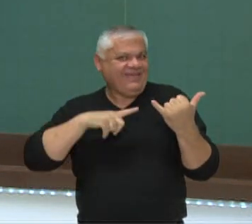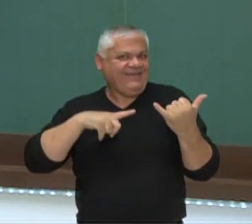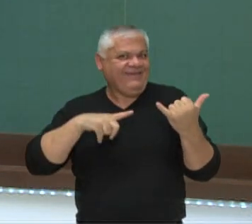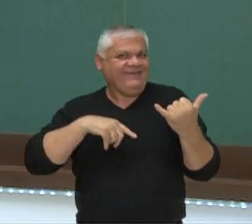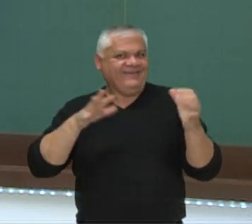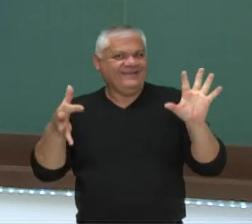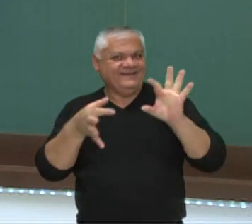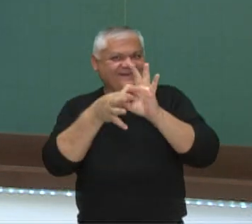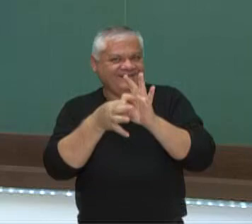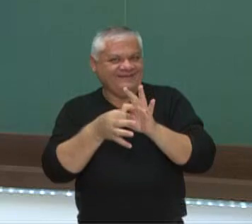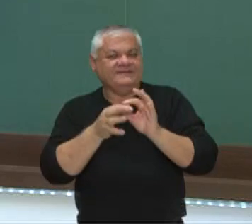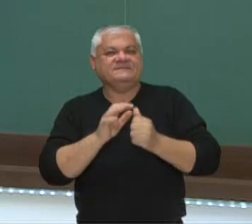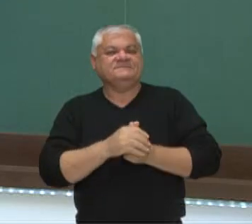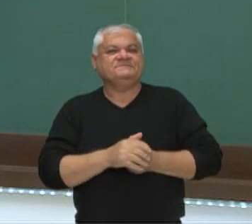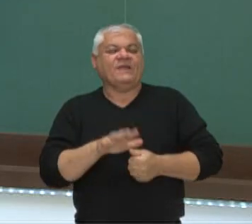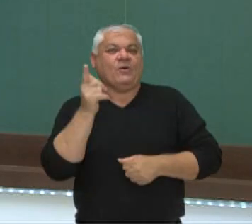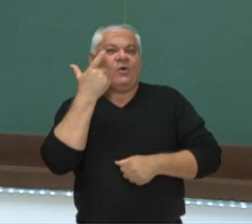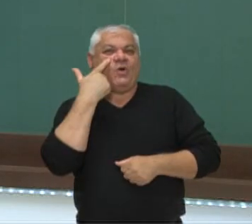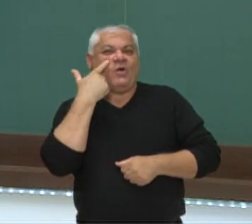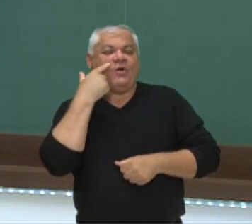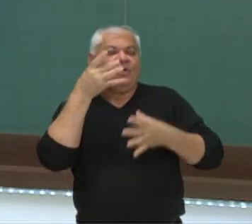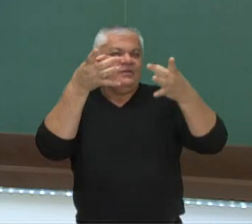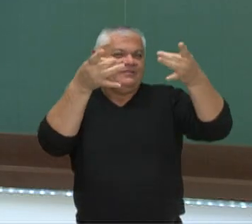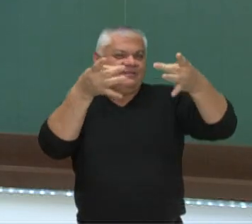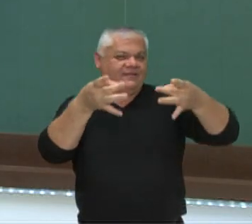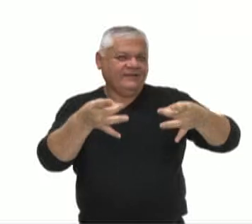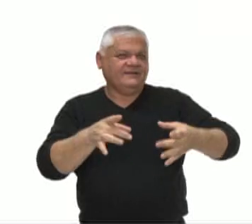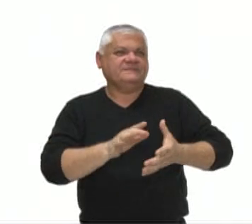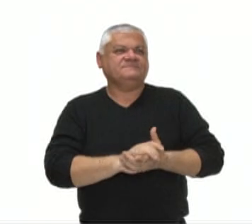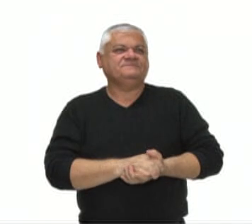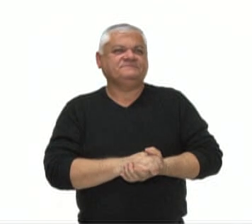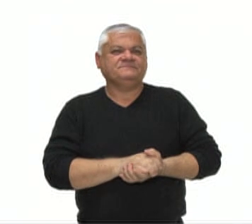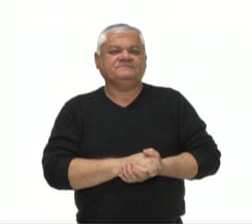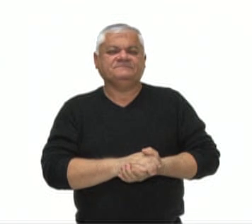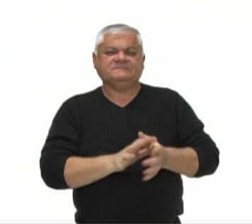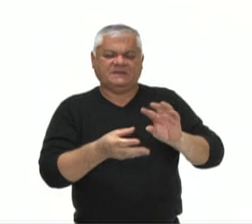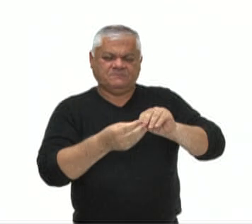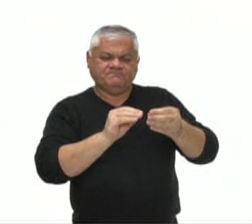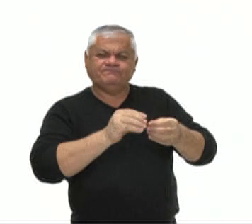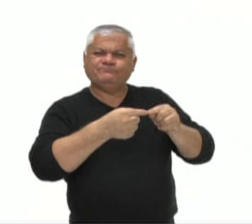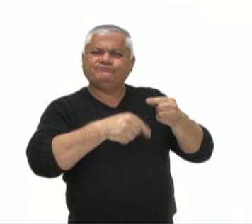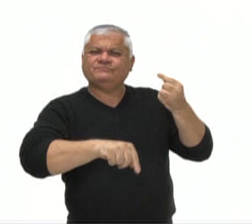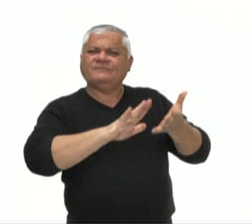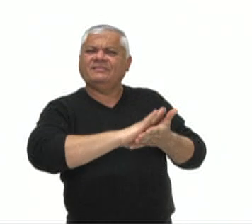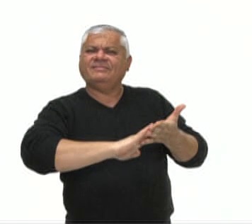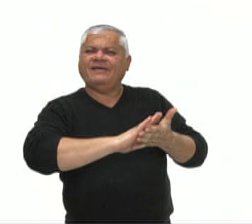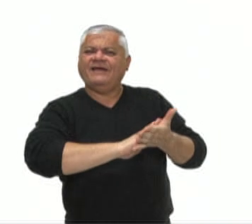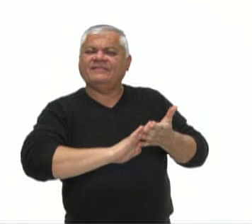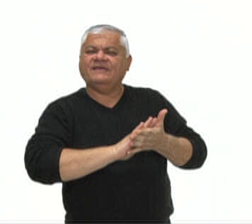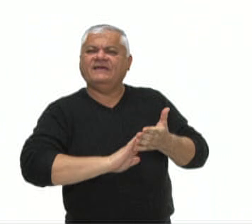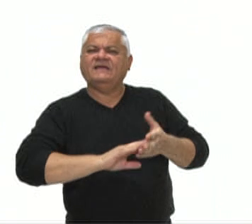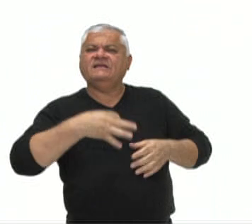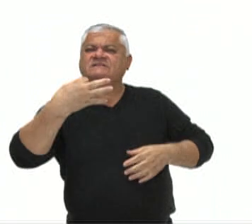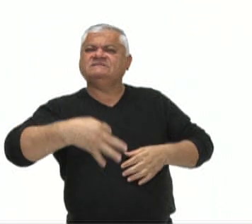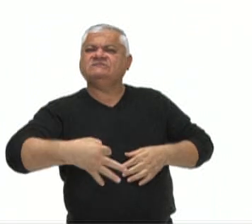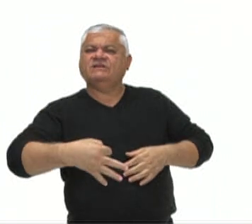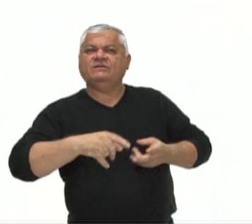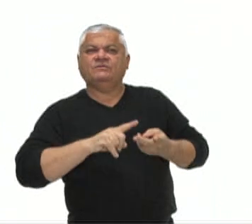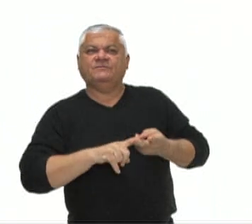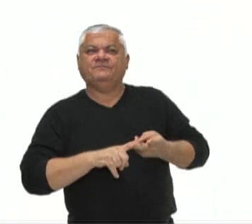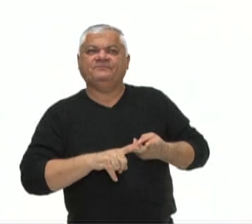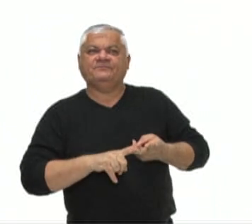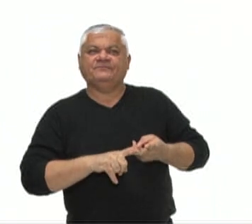seja adjunto. Vejamos aqui em detalhe cada uma. Nada encaixou. Direito.